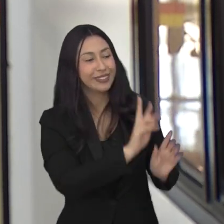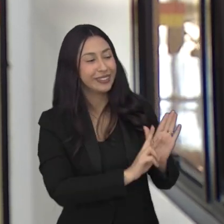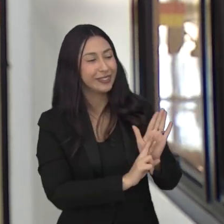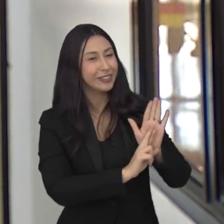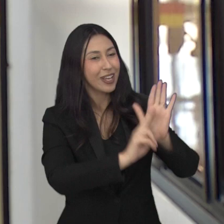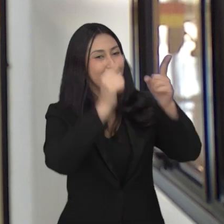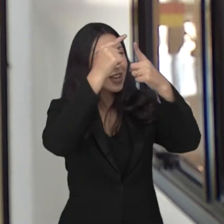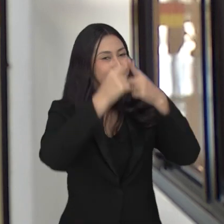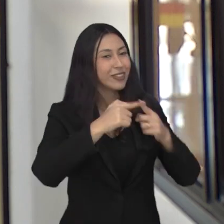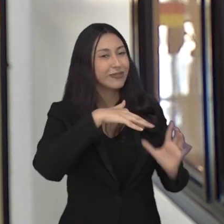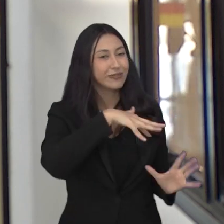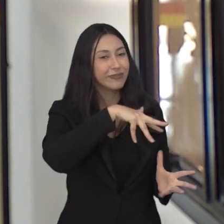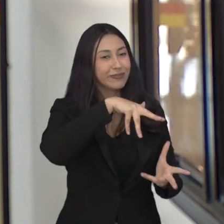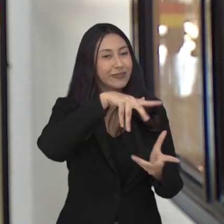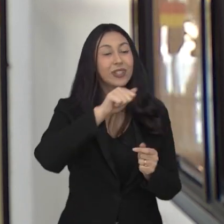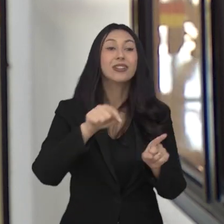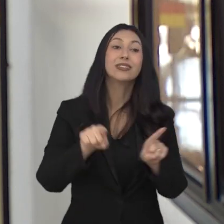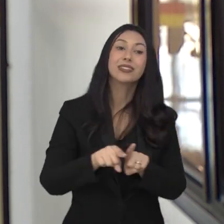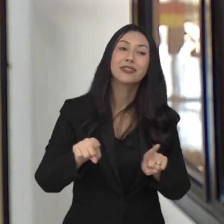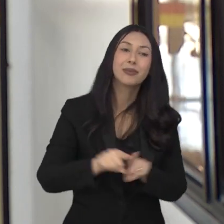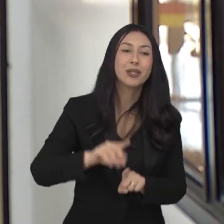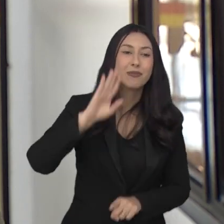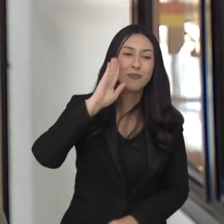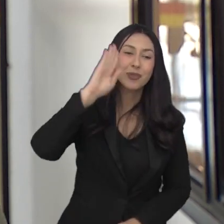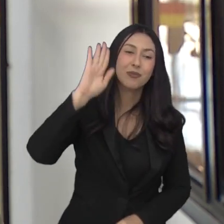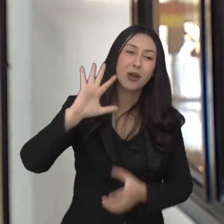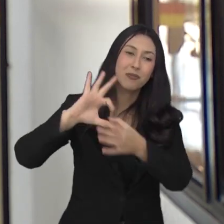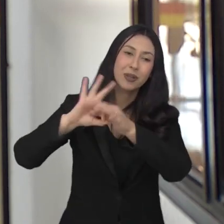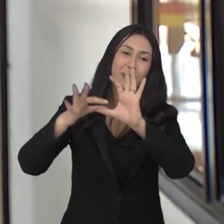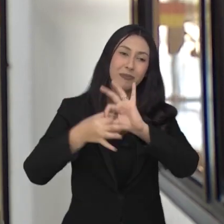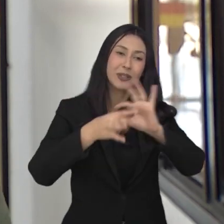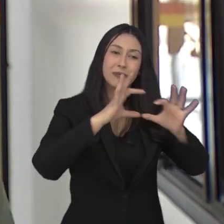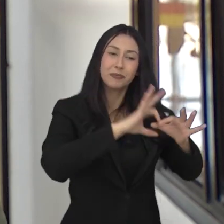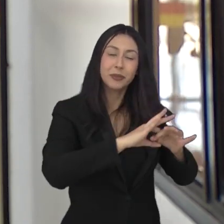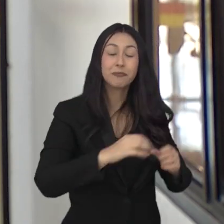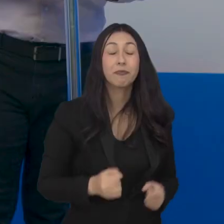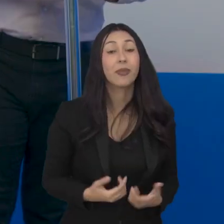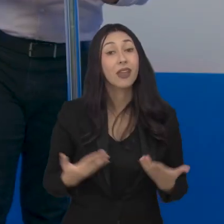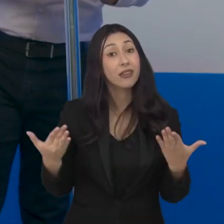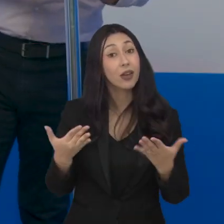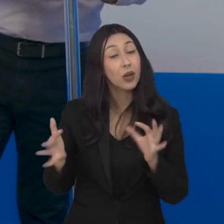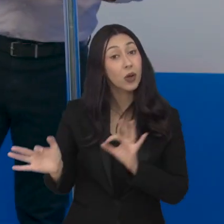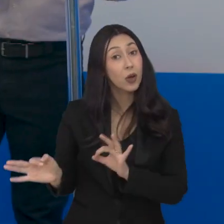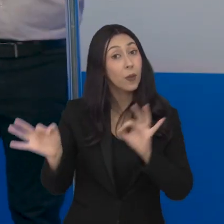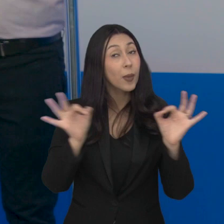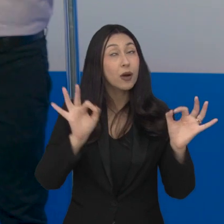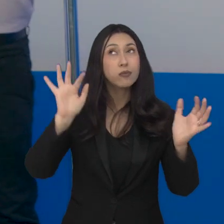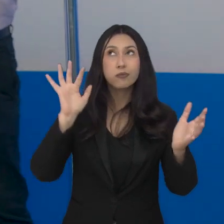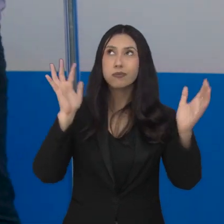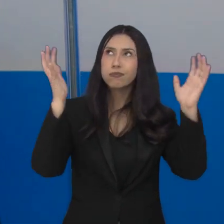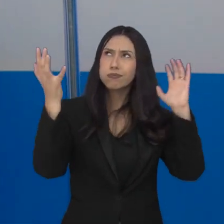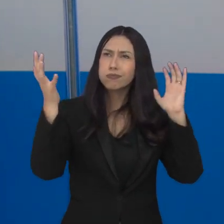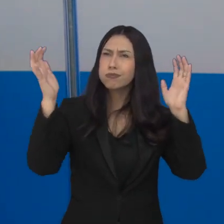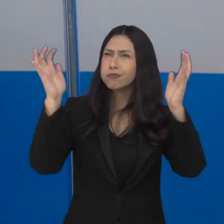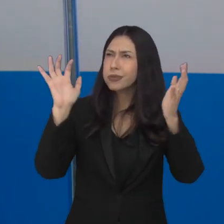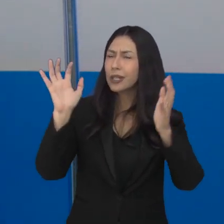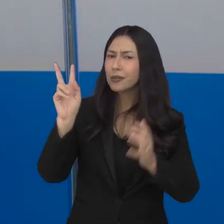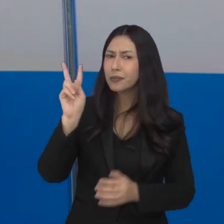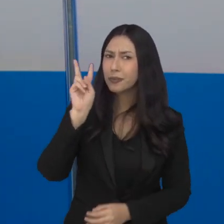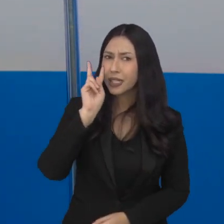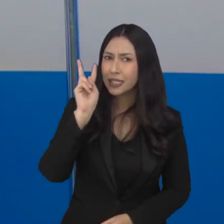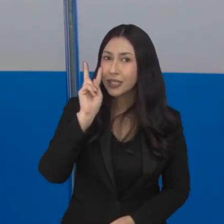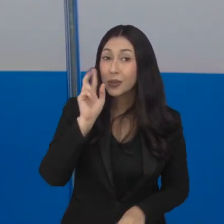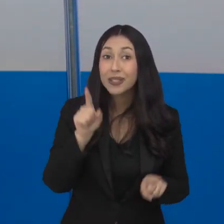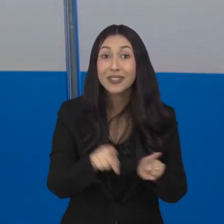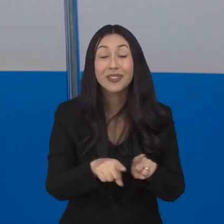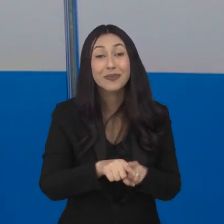como o país em campeonatos mundiais e no evento principal dos esportes, que é a Olimpíada. E agora a gente segue o boletim para acompanhar a previsão do tempo